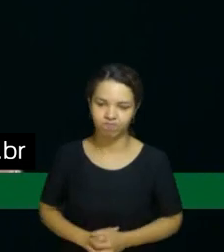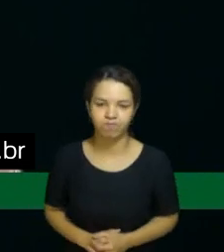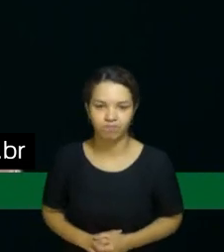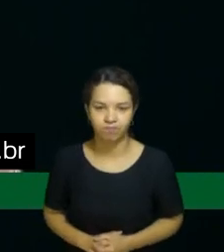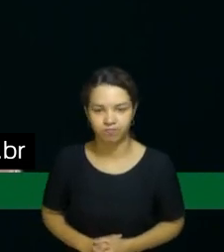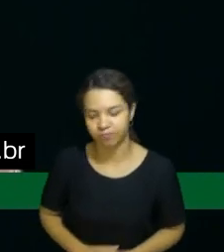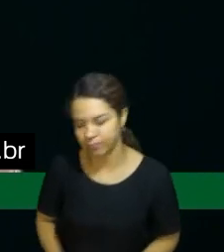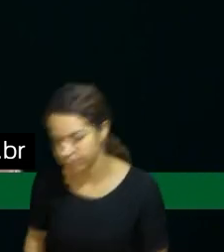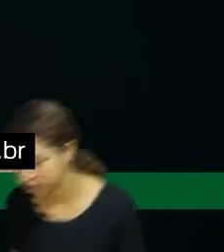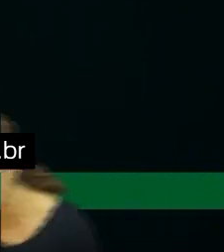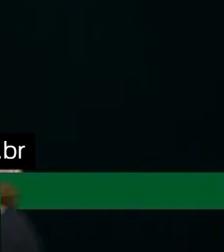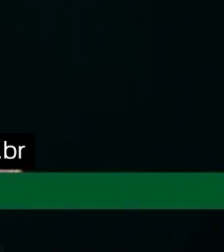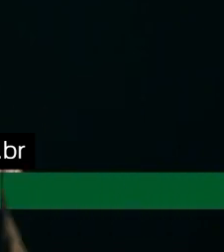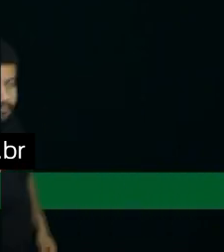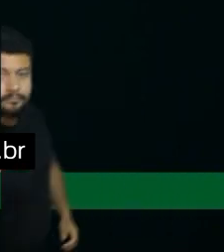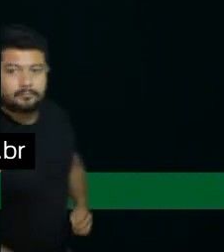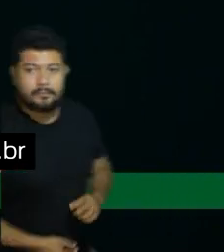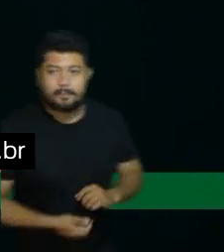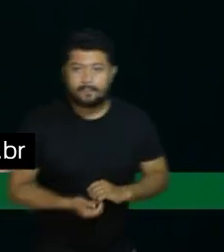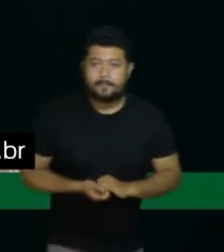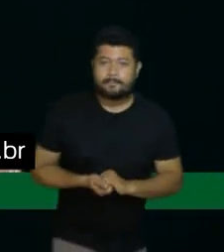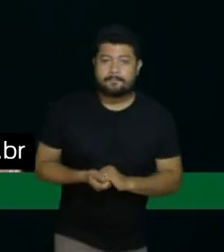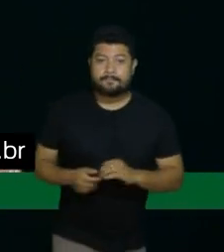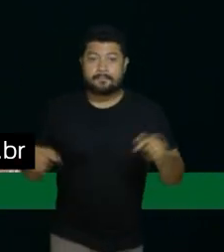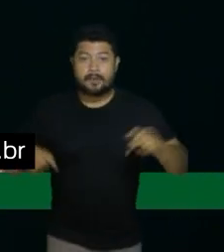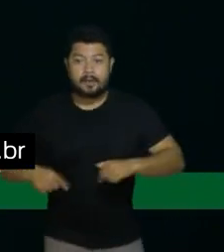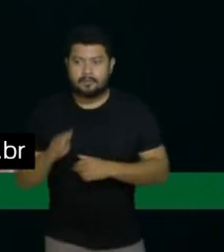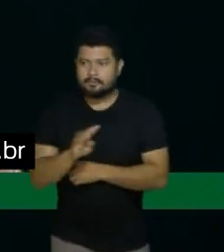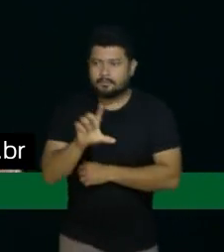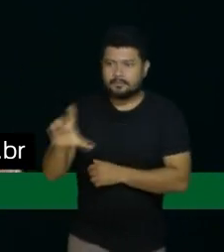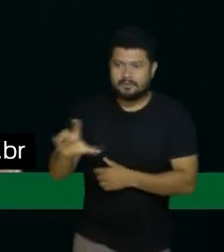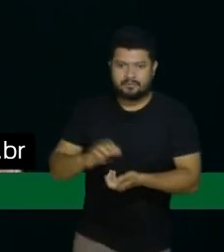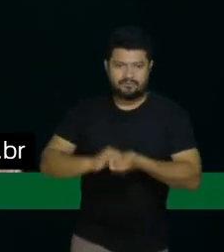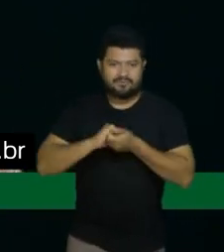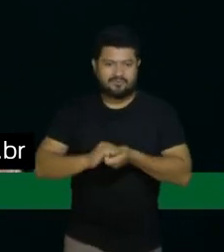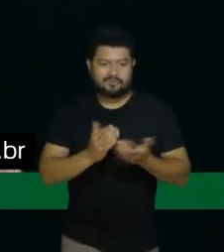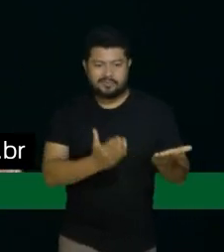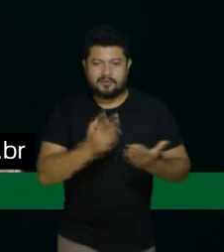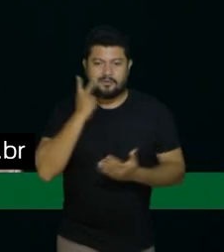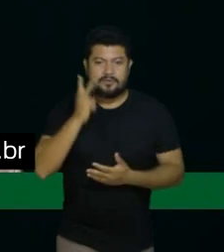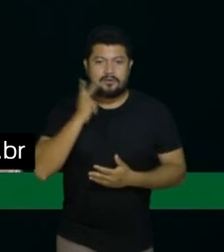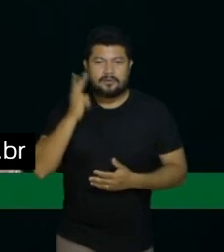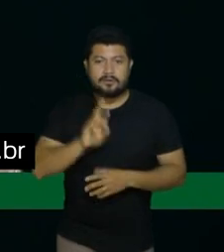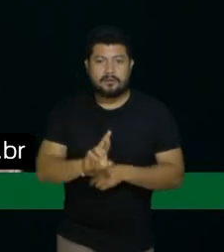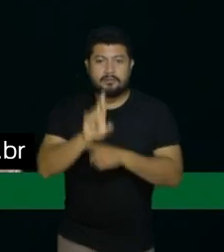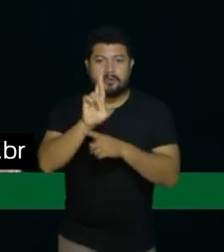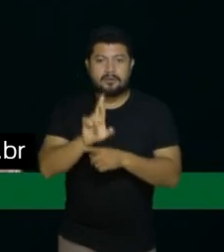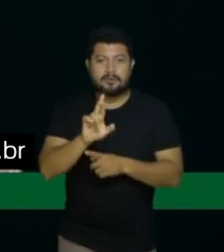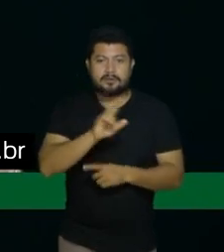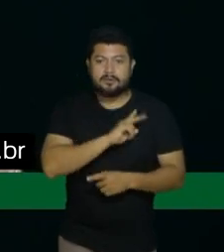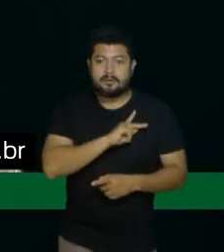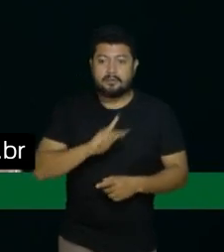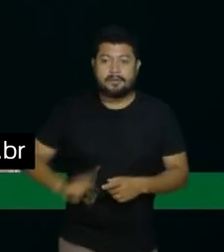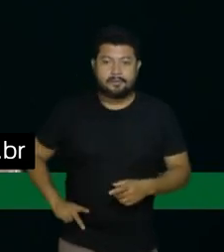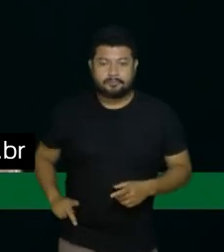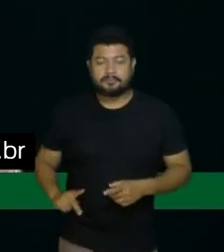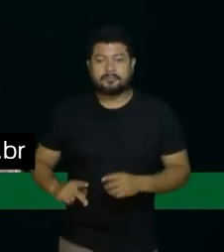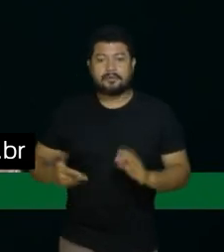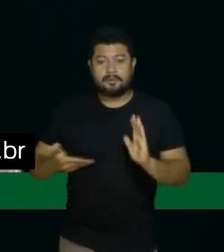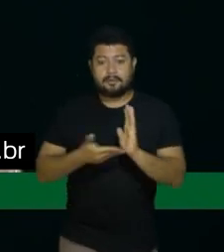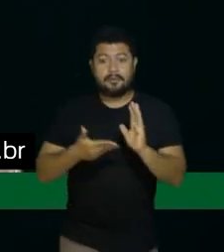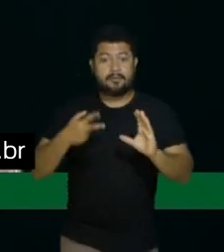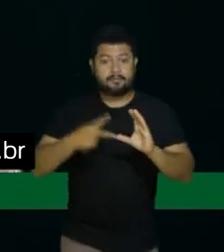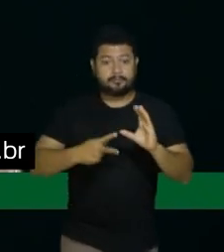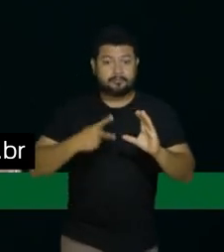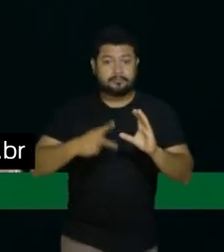em Blumenau onde cumprimentando os colegas vereadores na pessoa do presidente Almir Vieira da Câmara de Vereadores que também tem